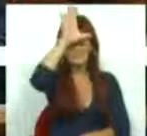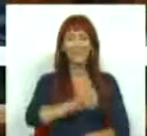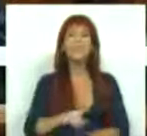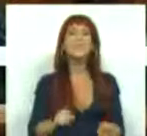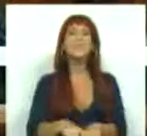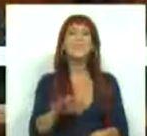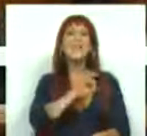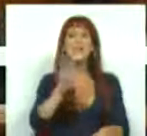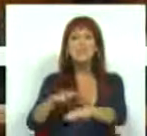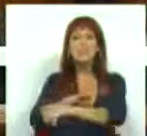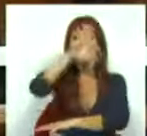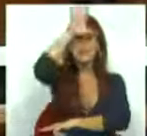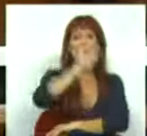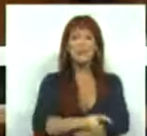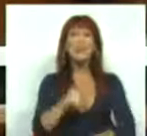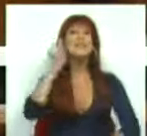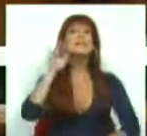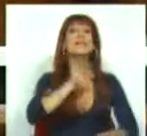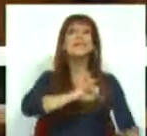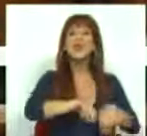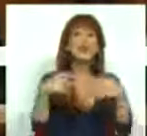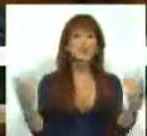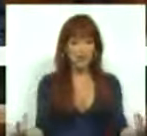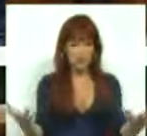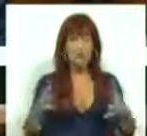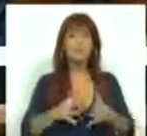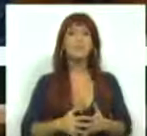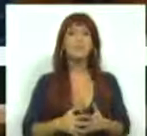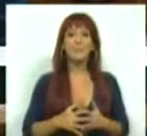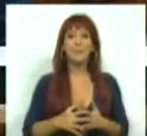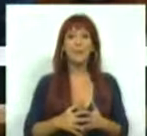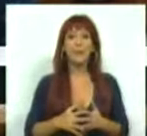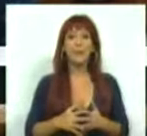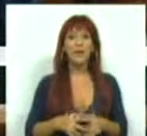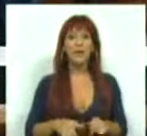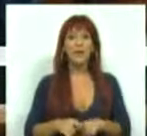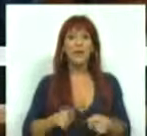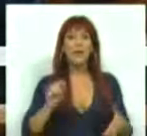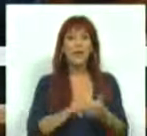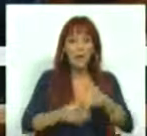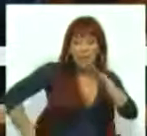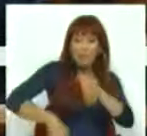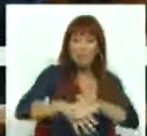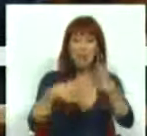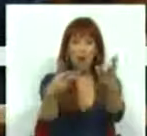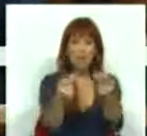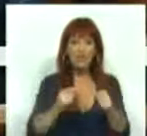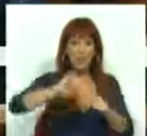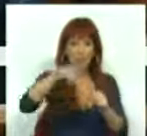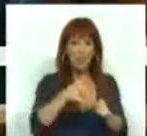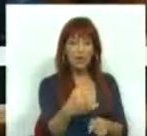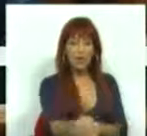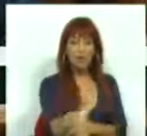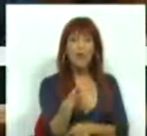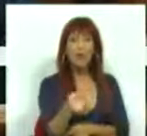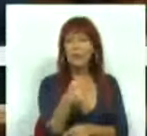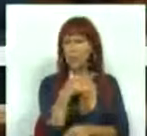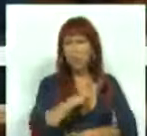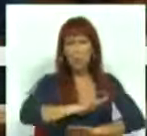Primeiro-Ministro, Senhores Membros do Governo, Senhoras e Senhores Deputados, o ponto de partida do Orçamento para 2012